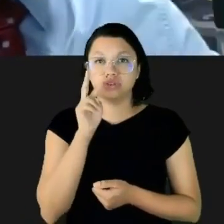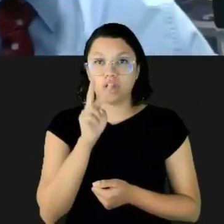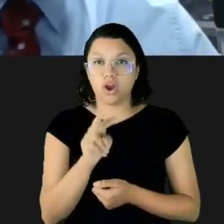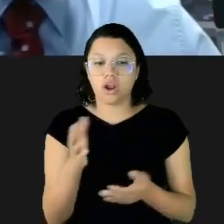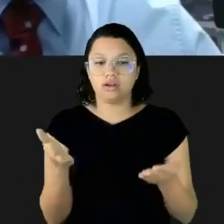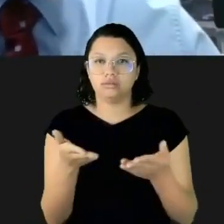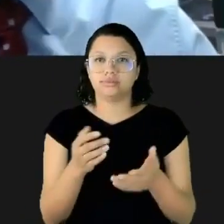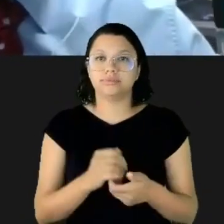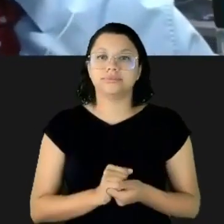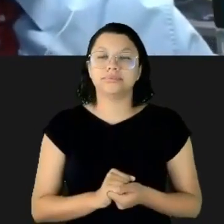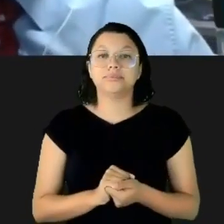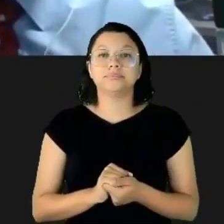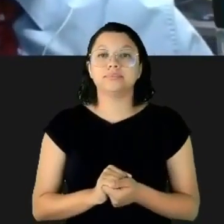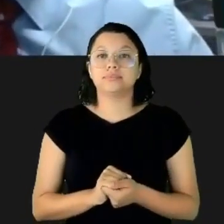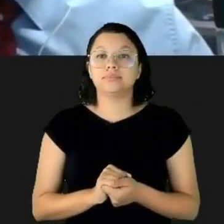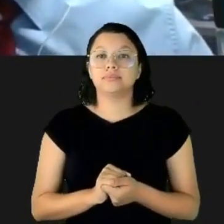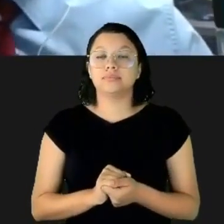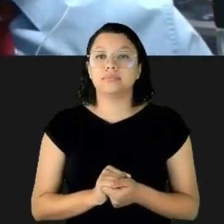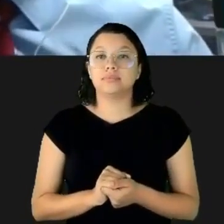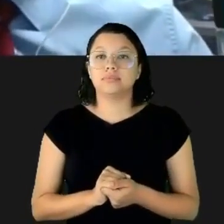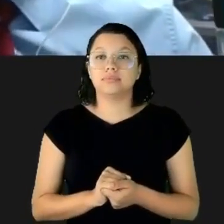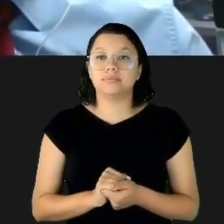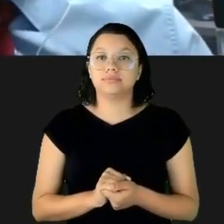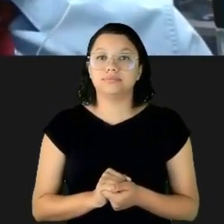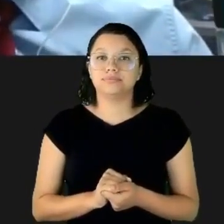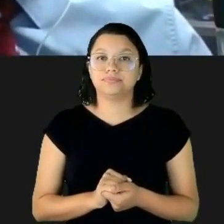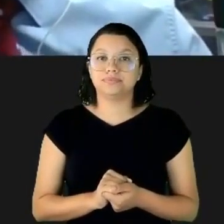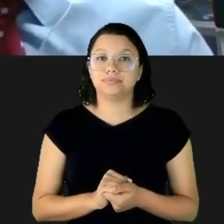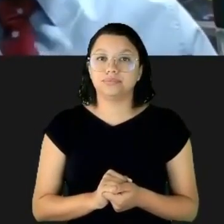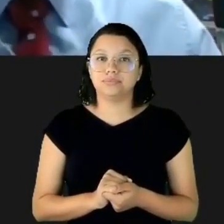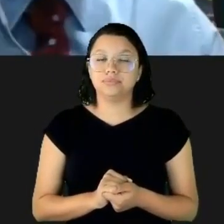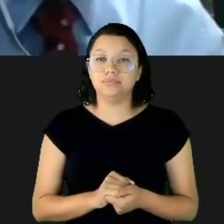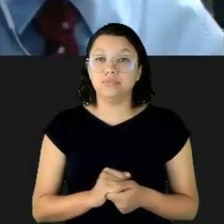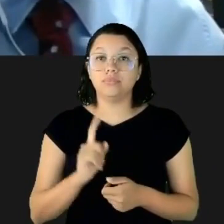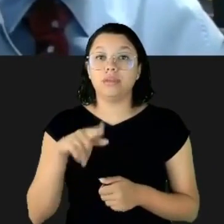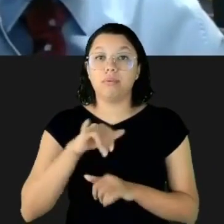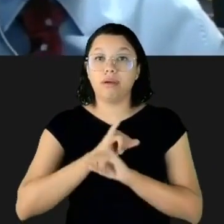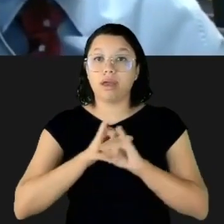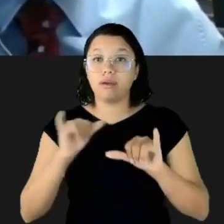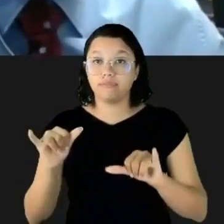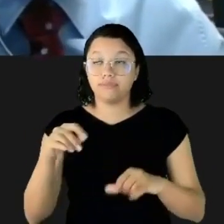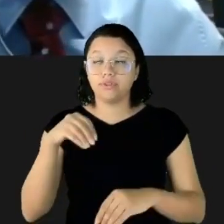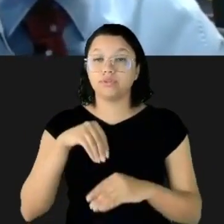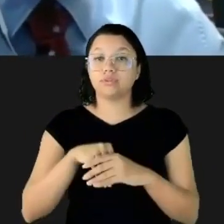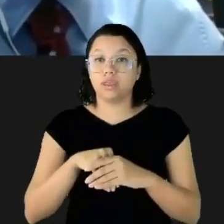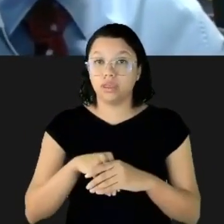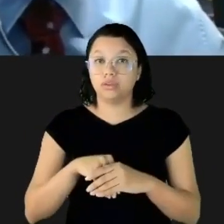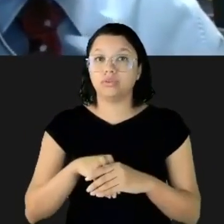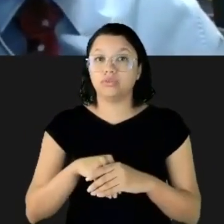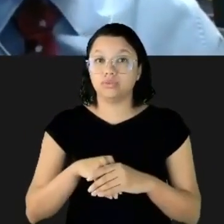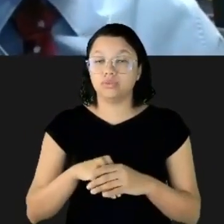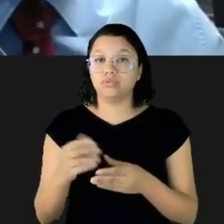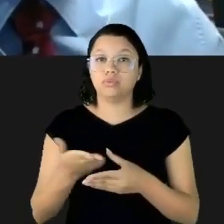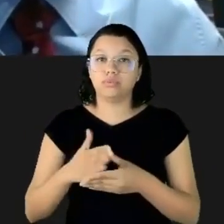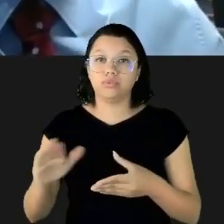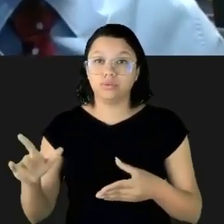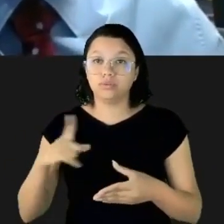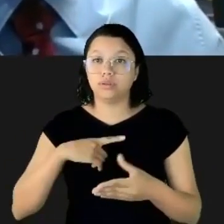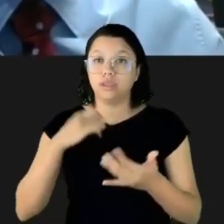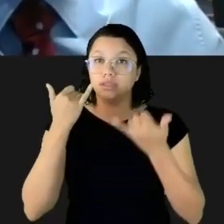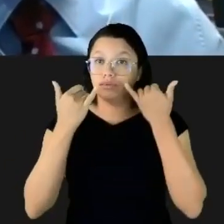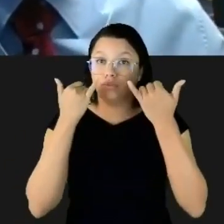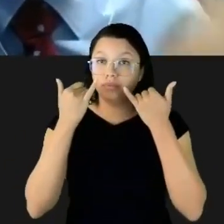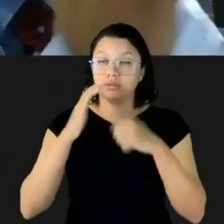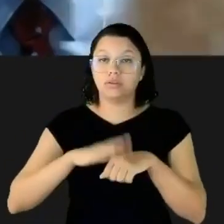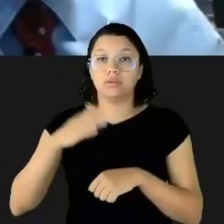e olha isso é um um lembrete nos autos ele tem essa essa informação